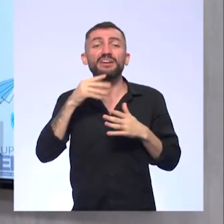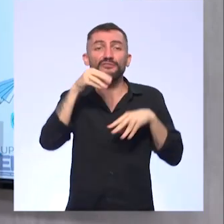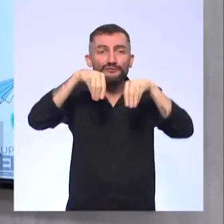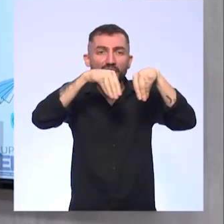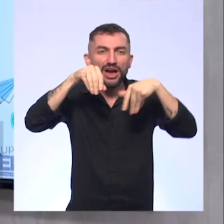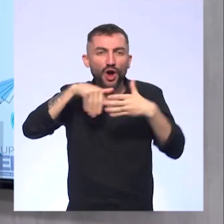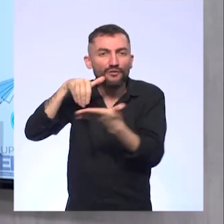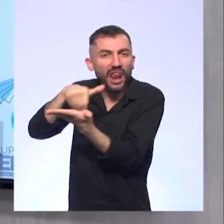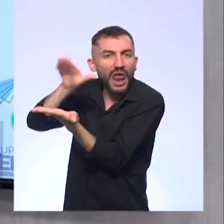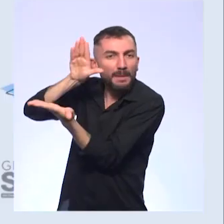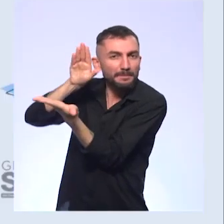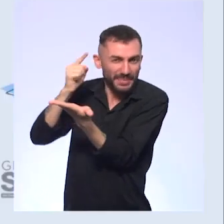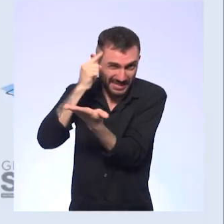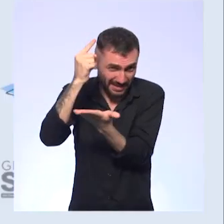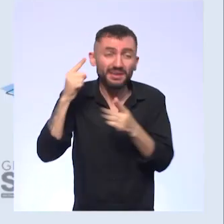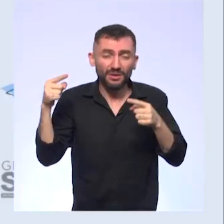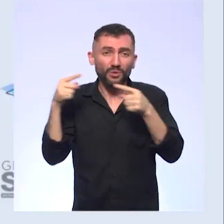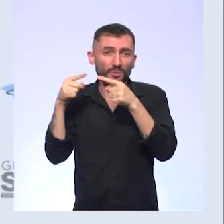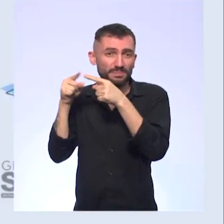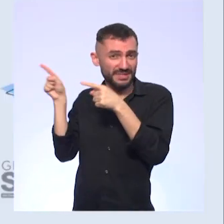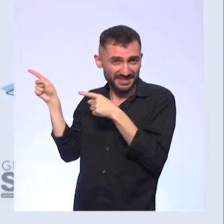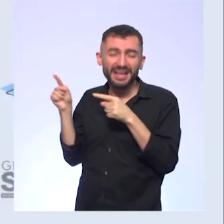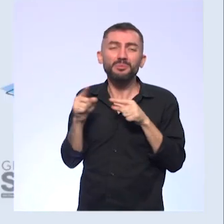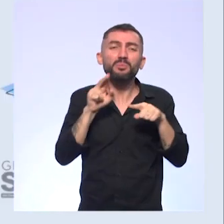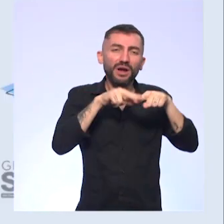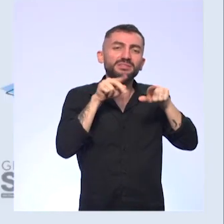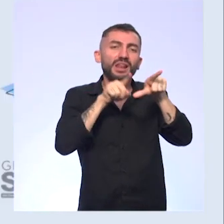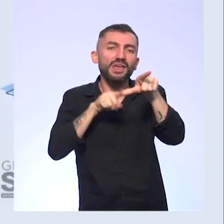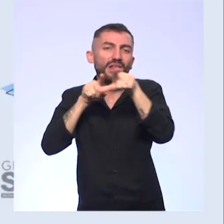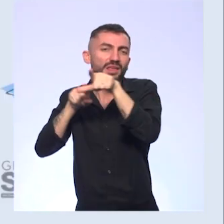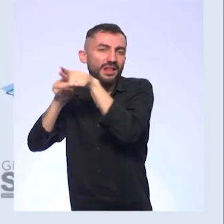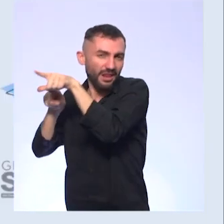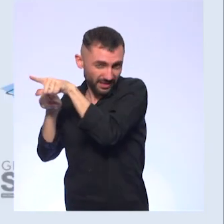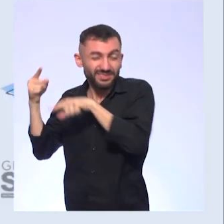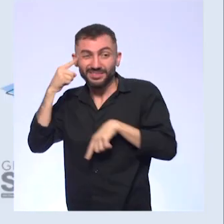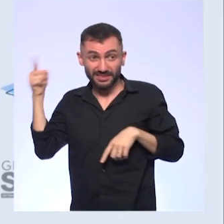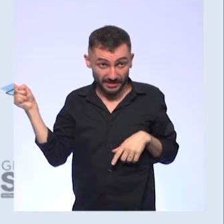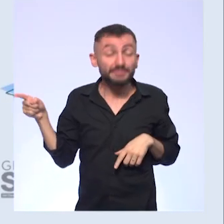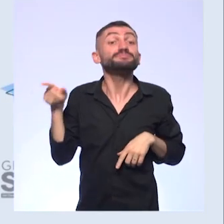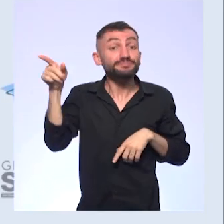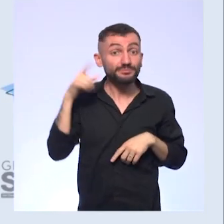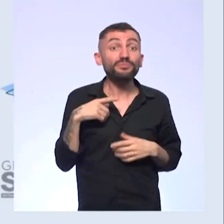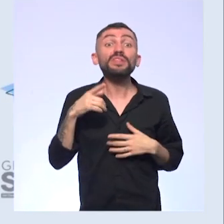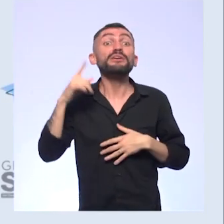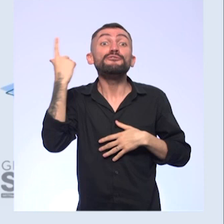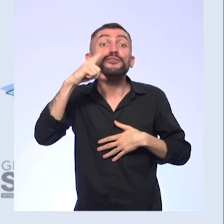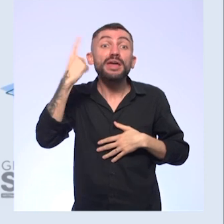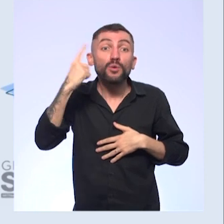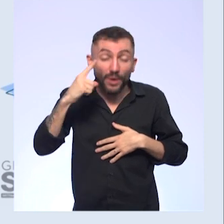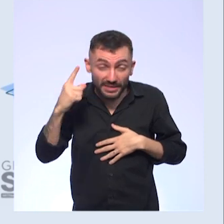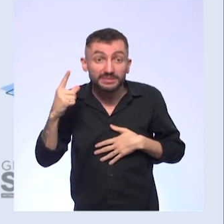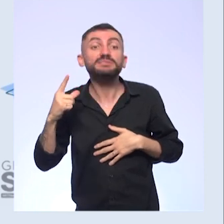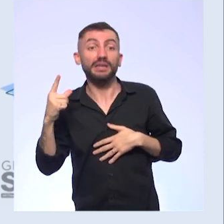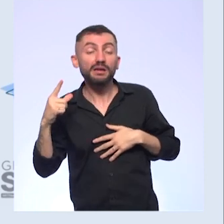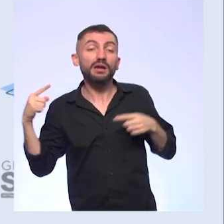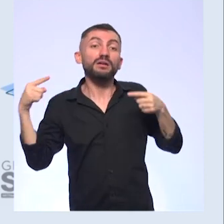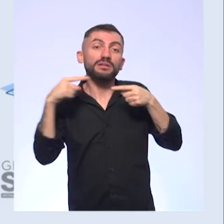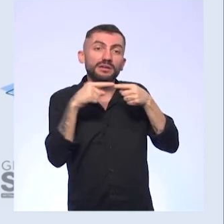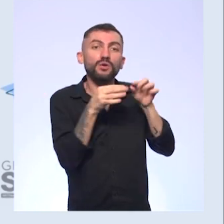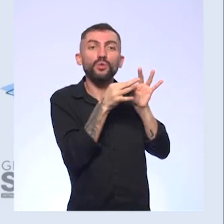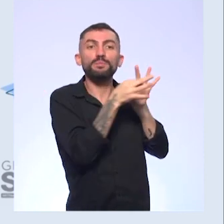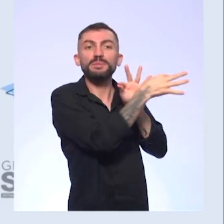velame da F é uma equação muito importante que ela relaciona a frequência de uma faculdade muito importante da onda com o seu comprimento de onda